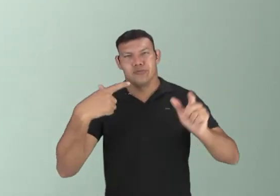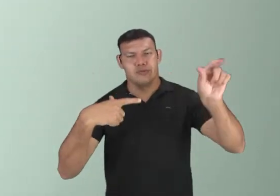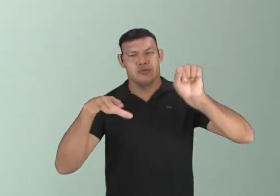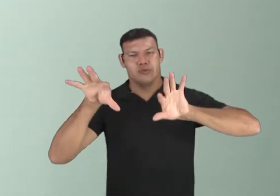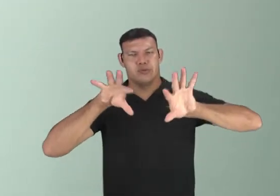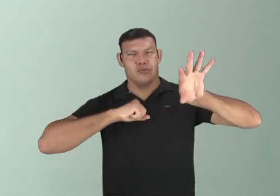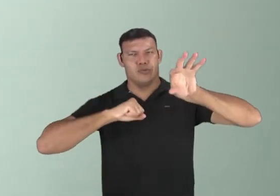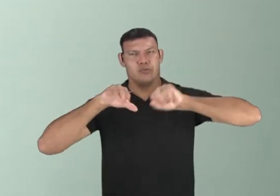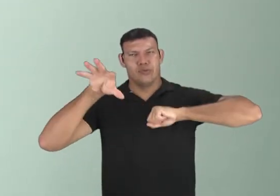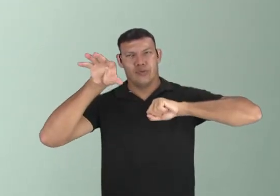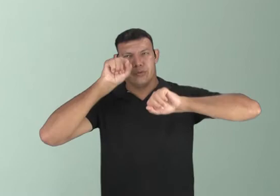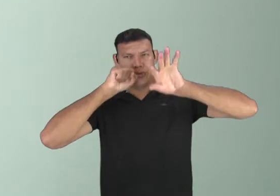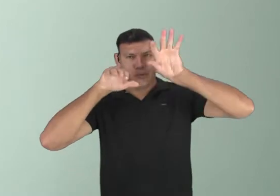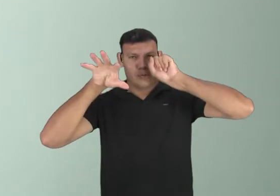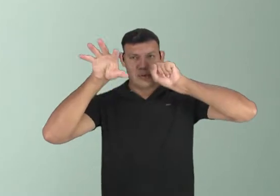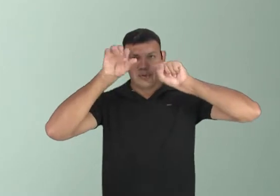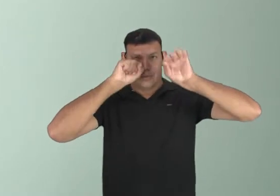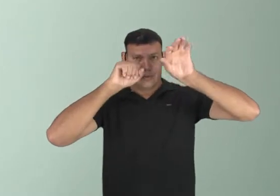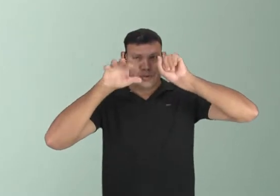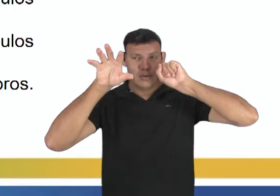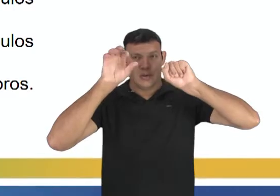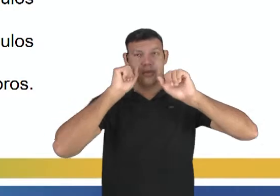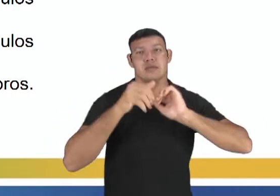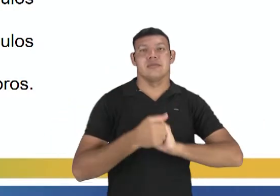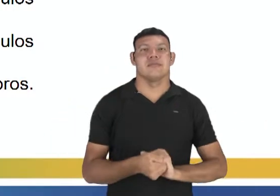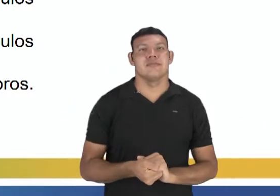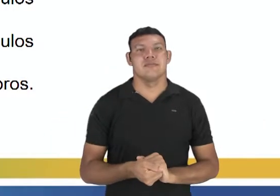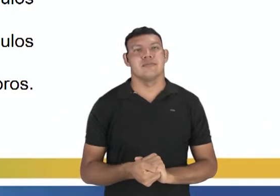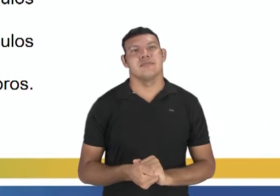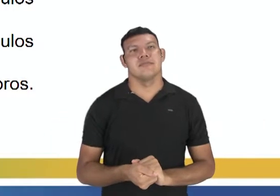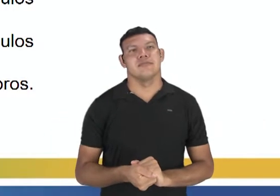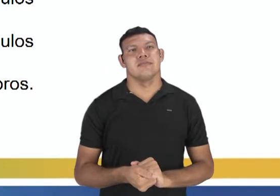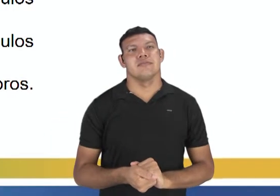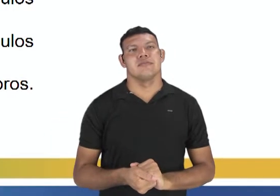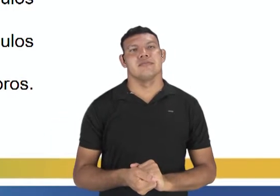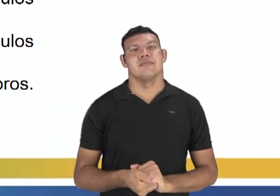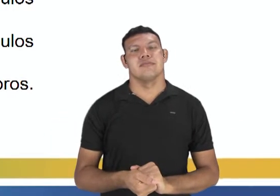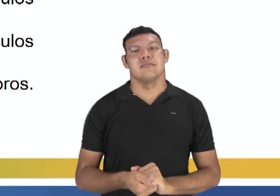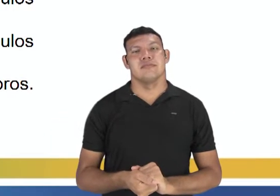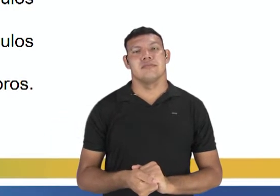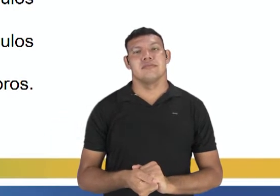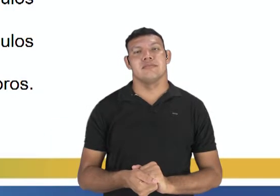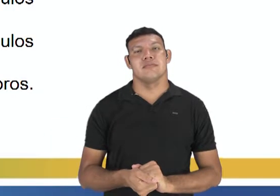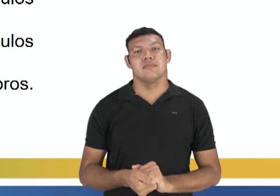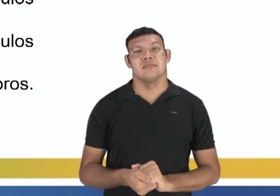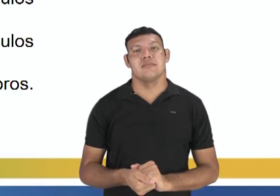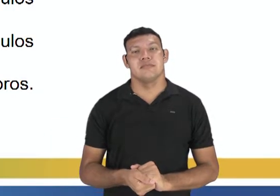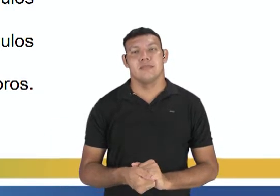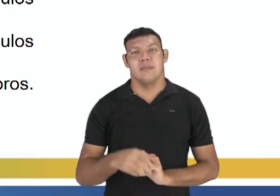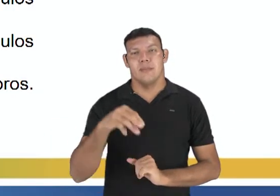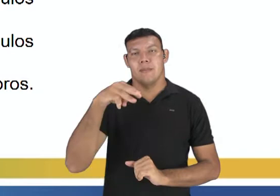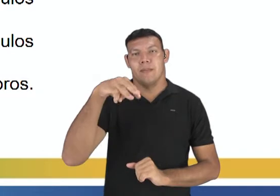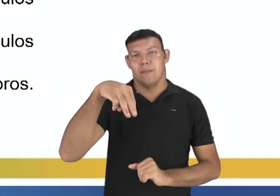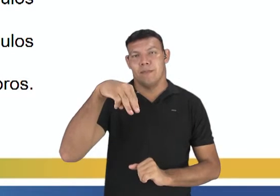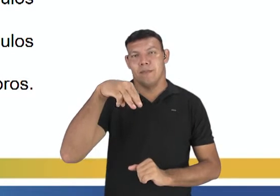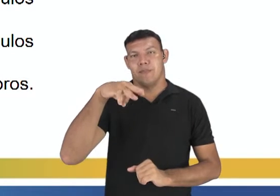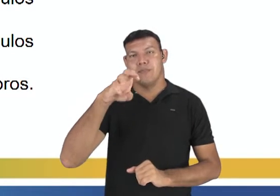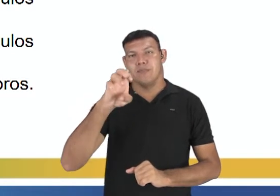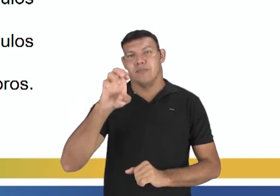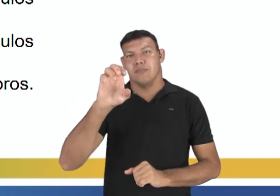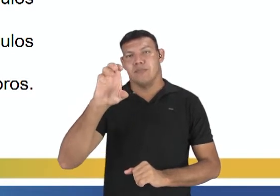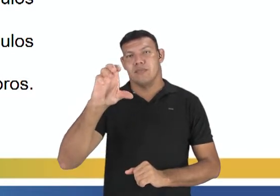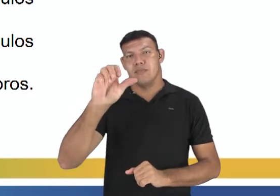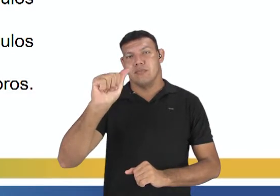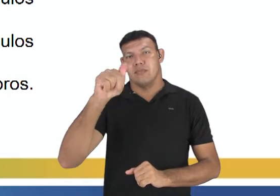à visão, aos nossos olhos. Os mecanorreceptores, que são receptores capazes de